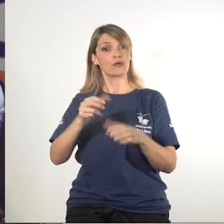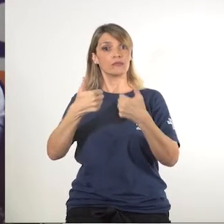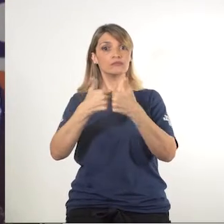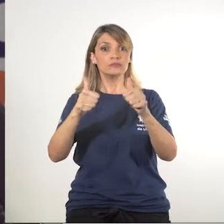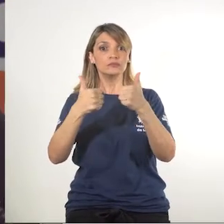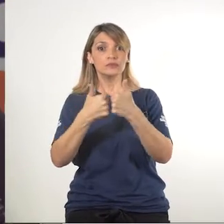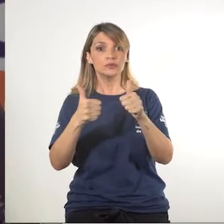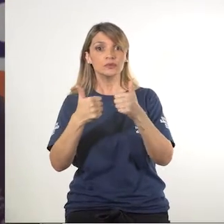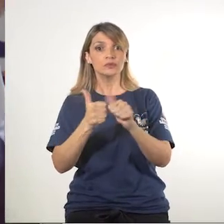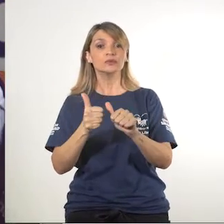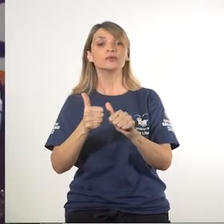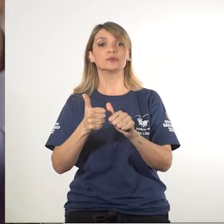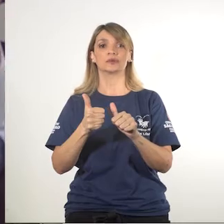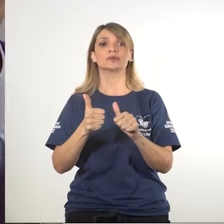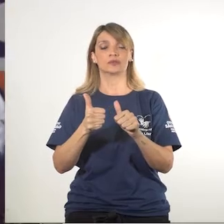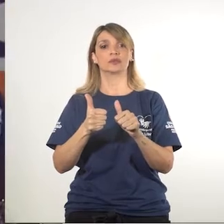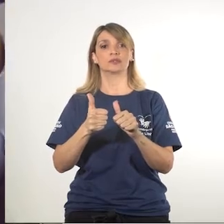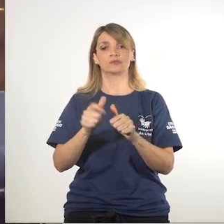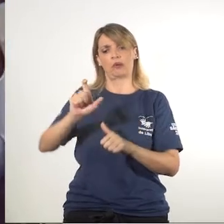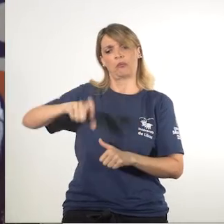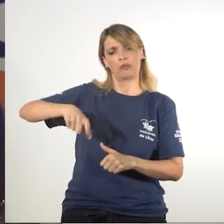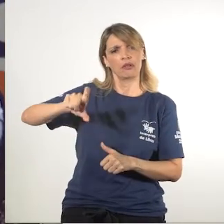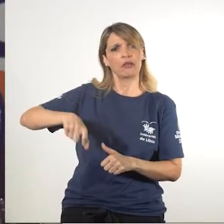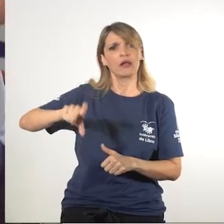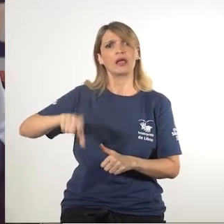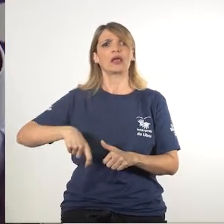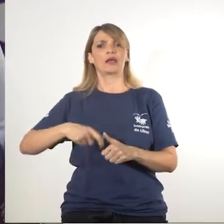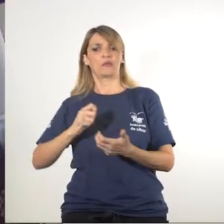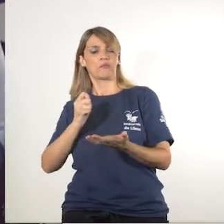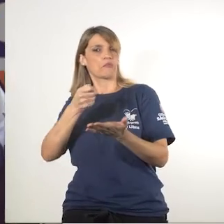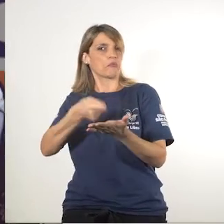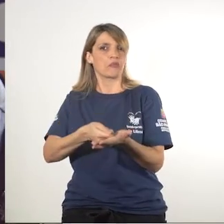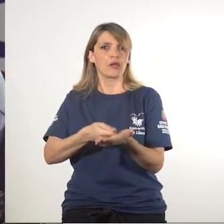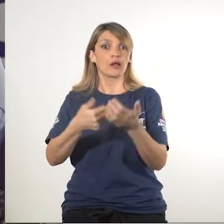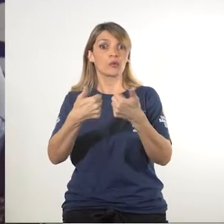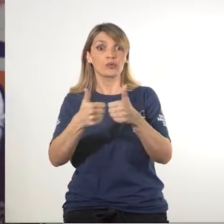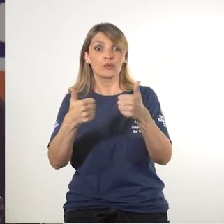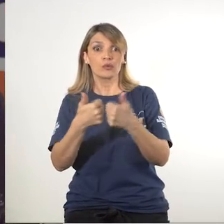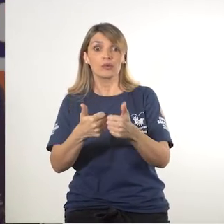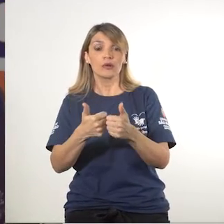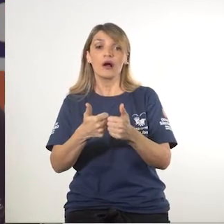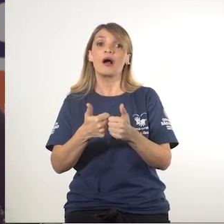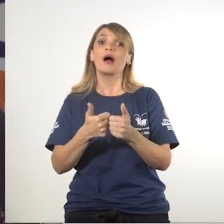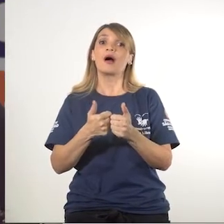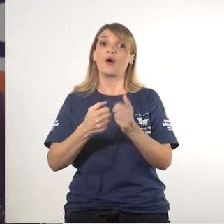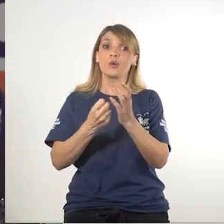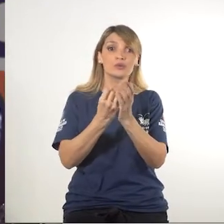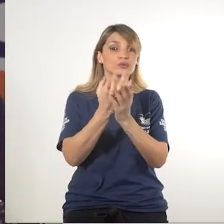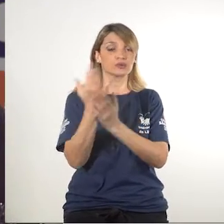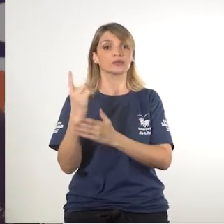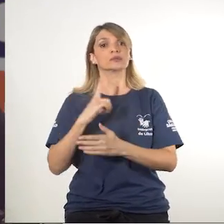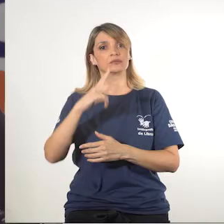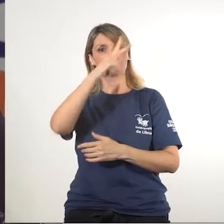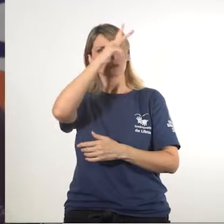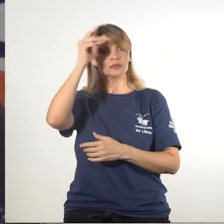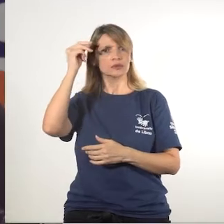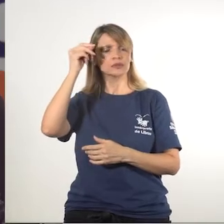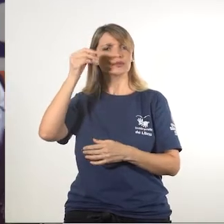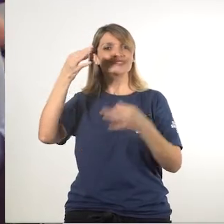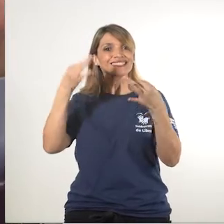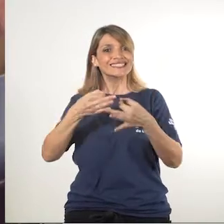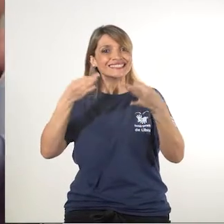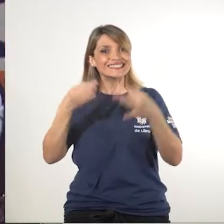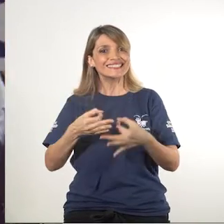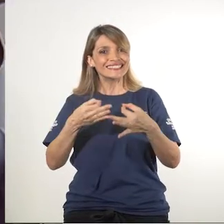eles passam o bilhete único, fazem os pagamentos, e esse número nós temos na prefeitura de forma precisa, então nós